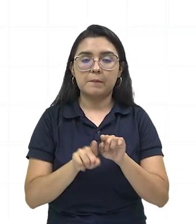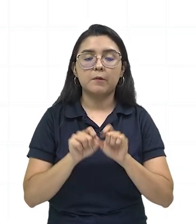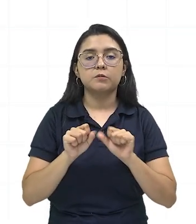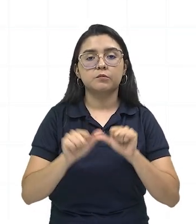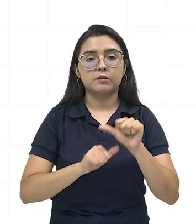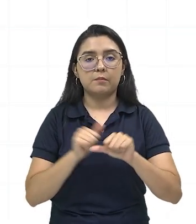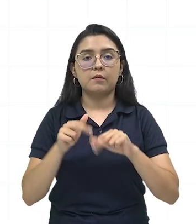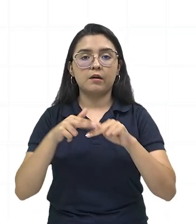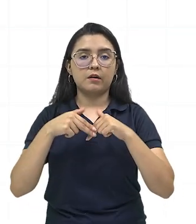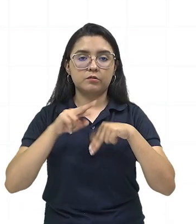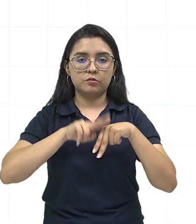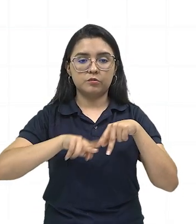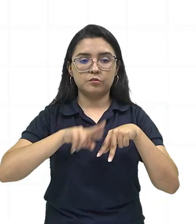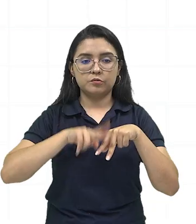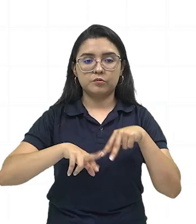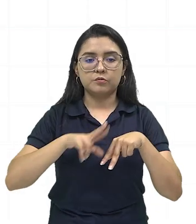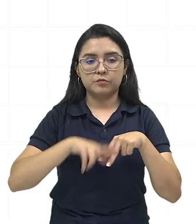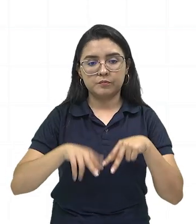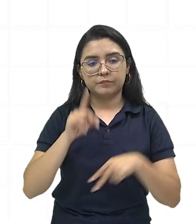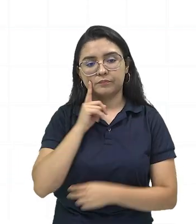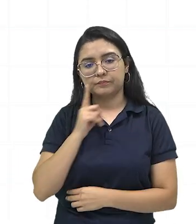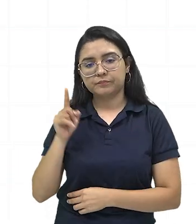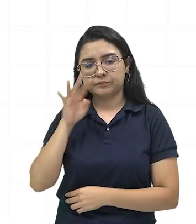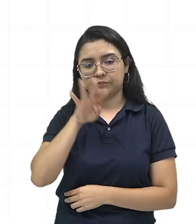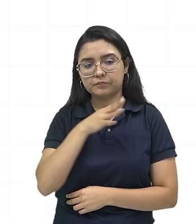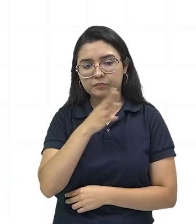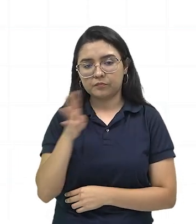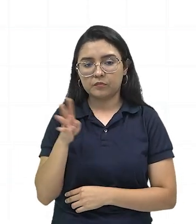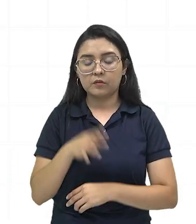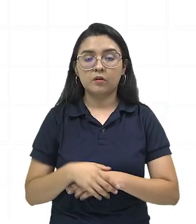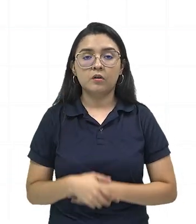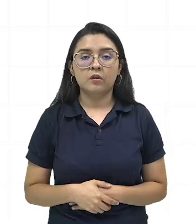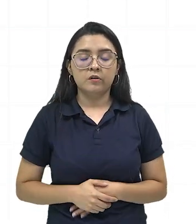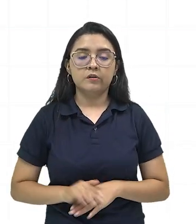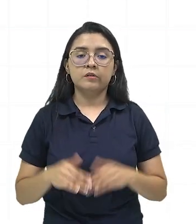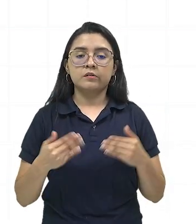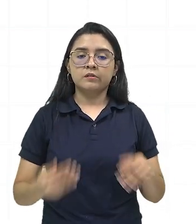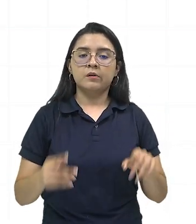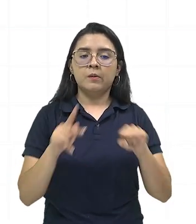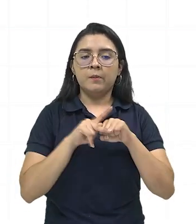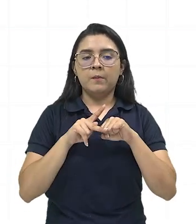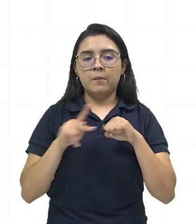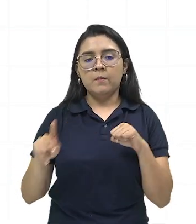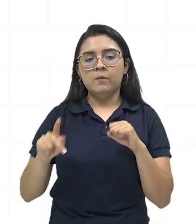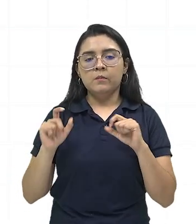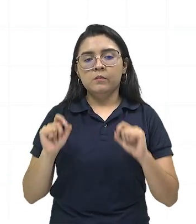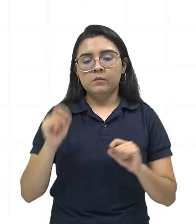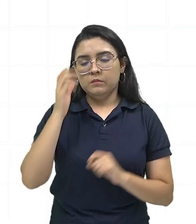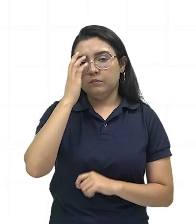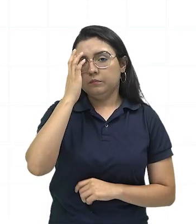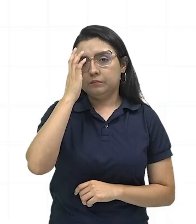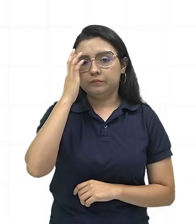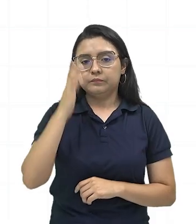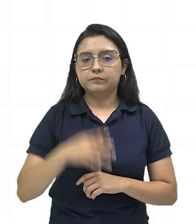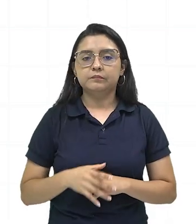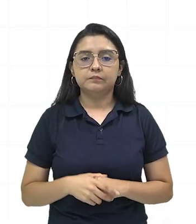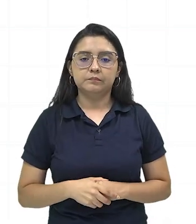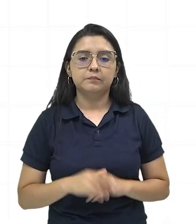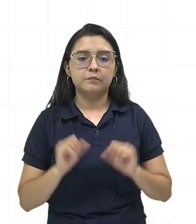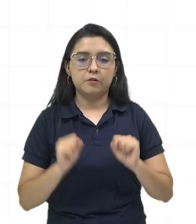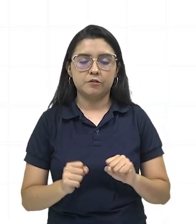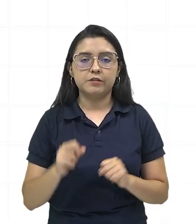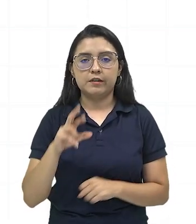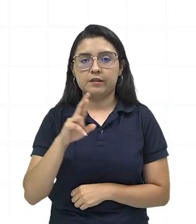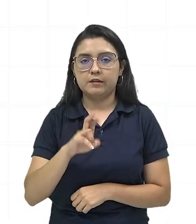gênero, né? Ó, o qual, os quais. Esses pronomes podem exercer como função de pronome relativo,